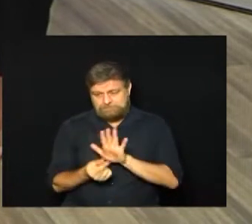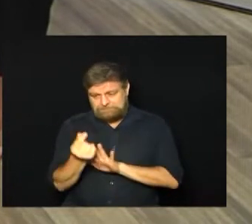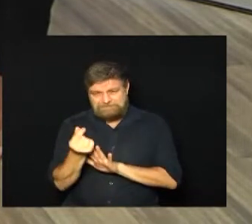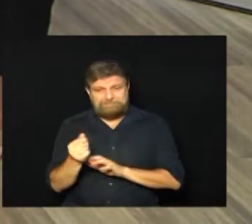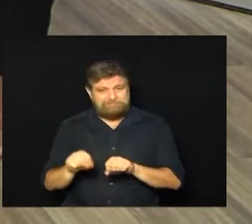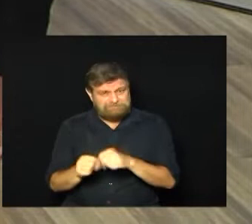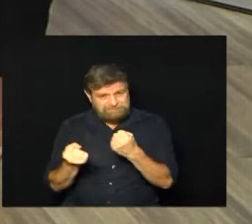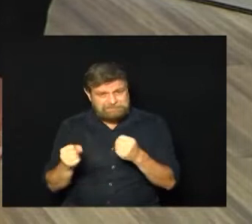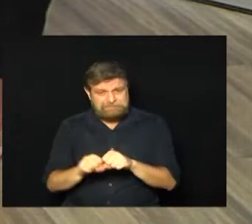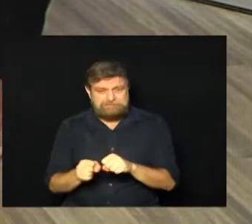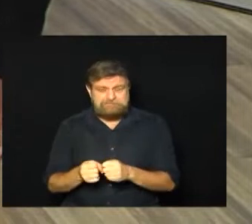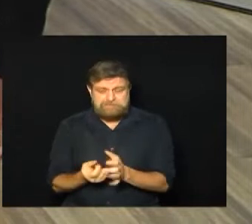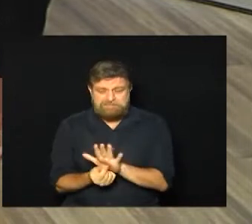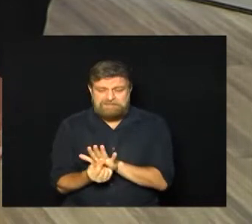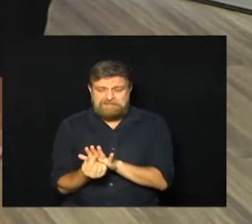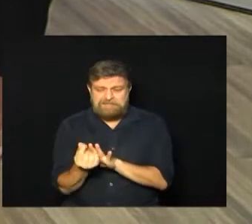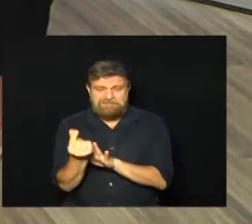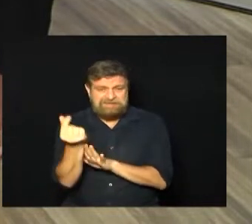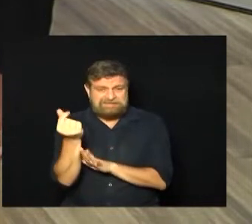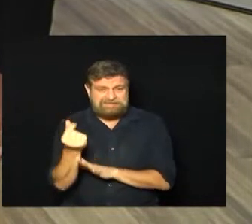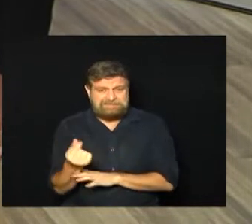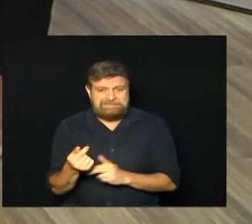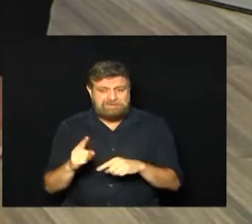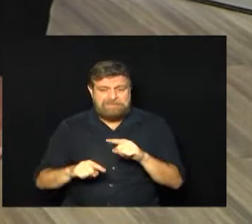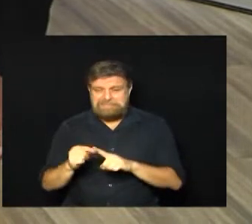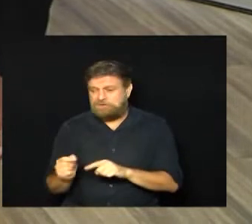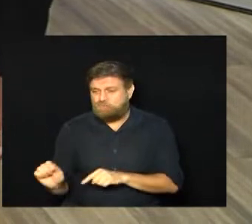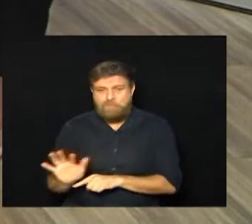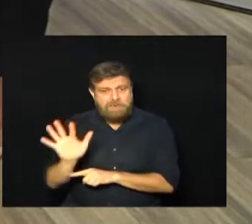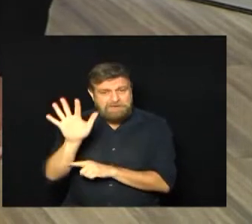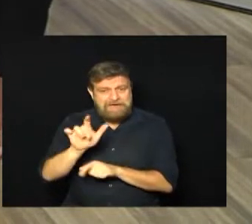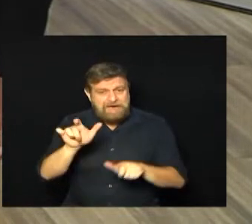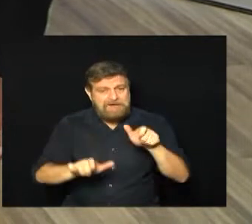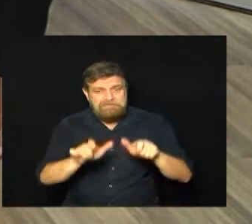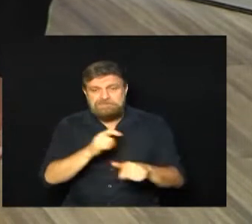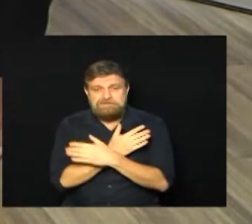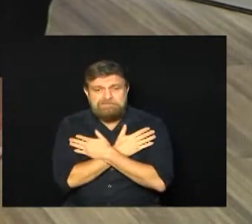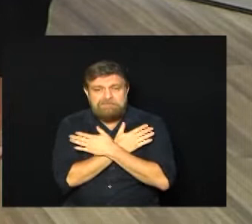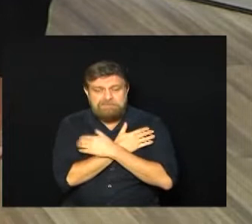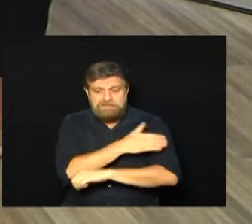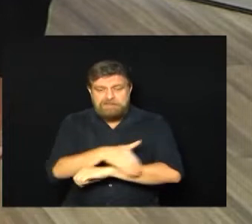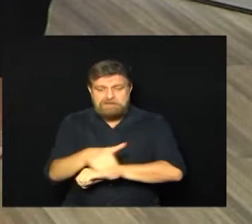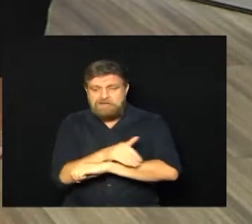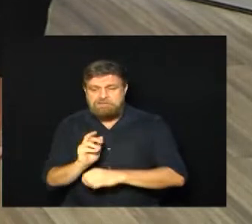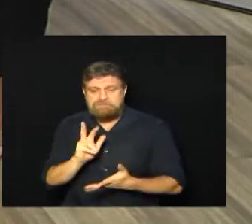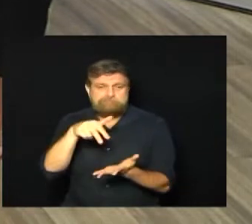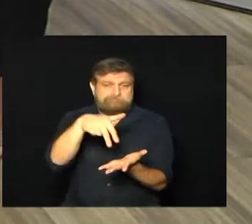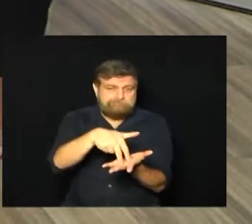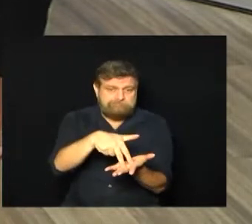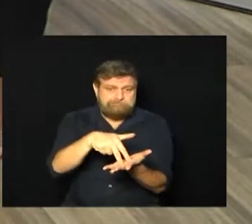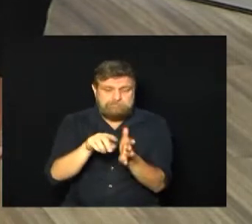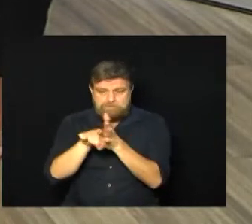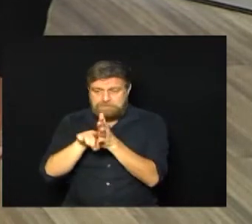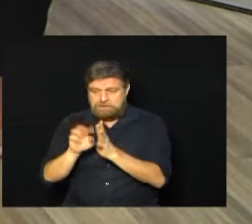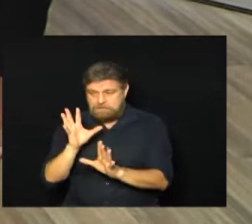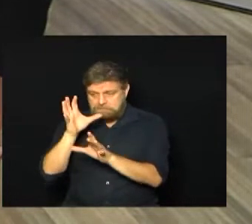país, inflação, desemprego, e as pessoas acabam ficando em situação de rua. Então, este panorama é importante para